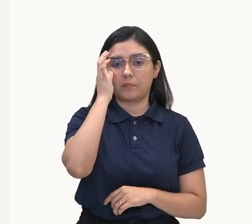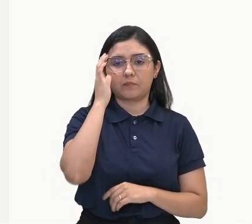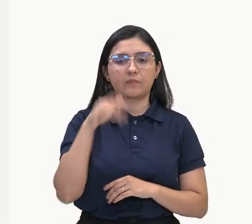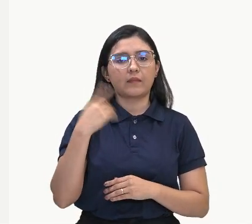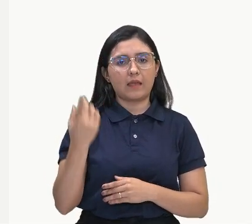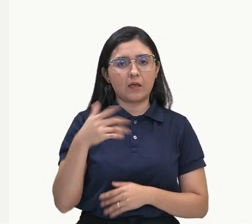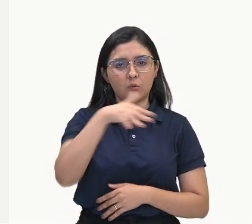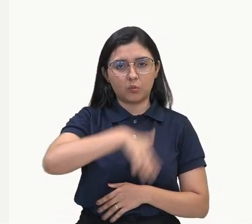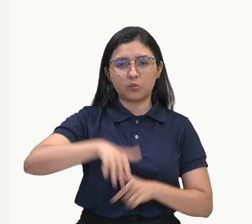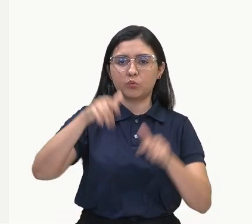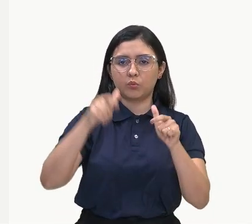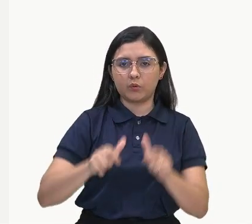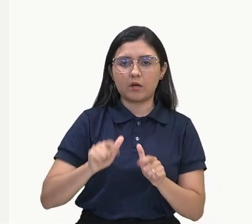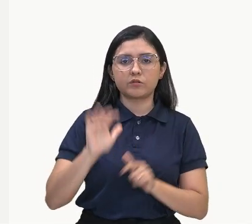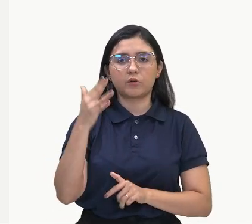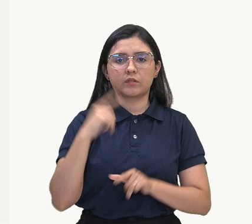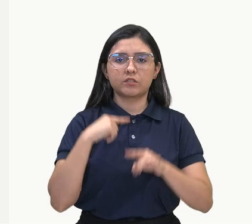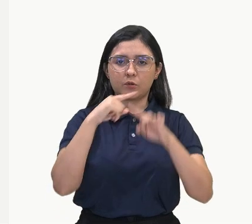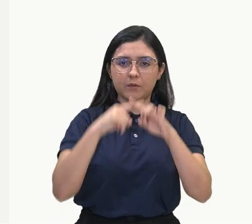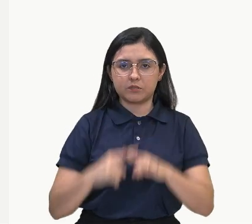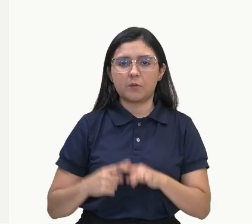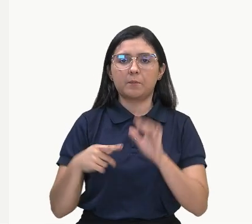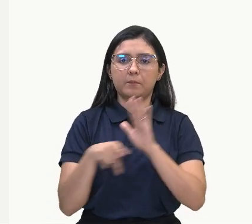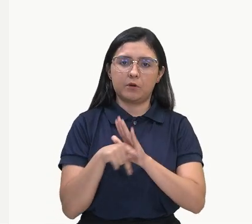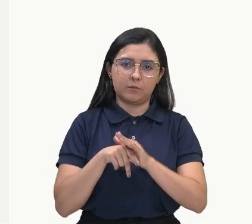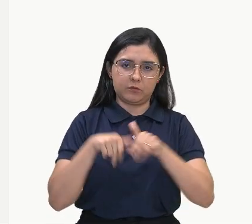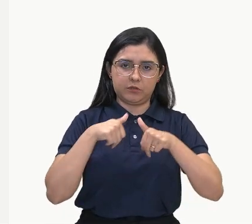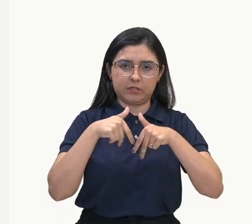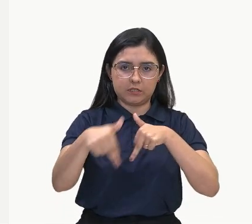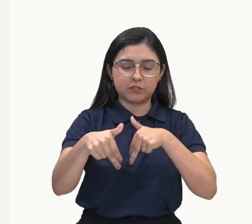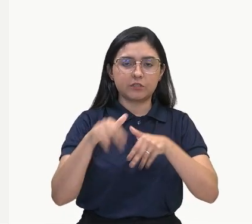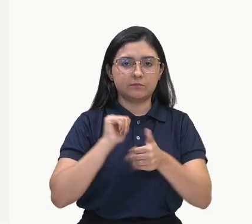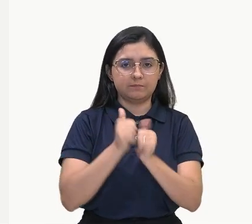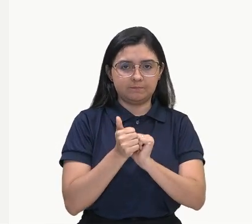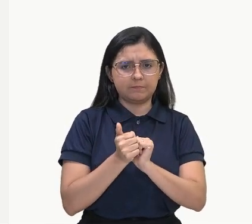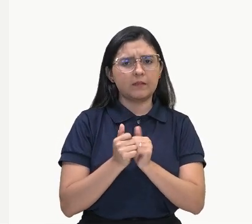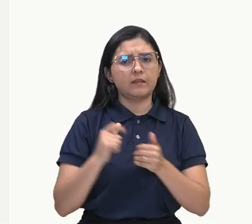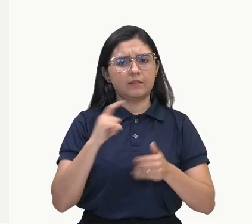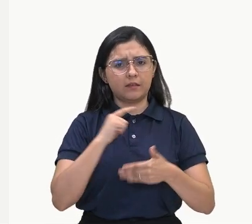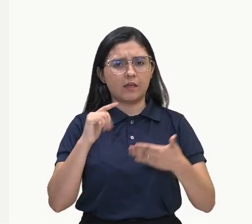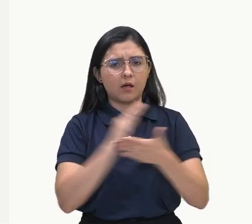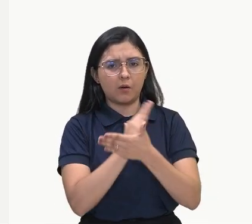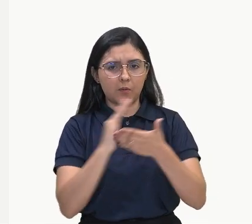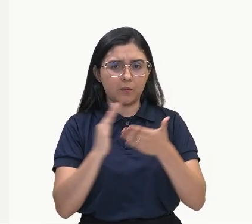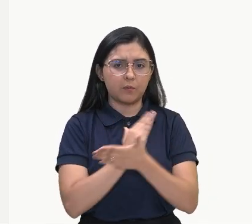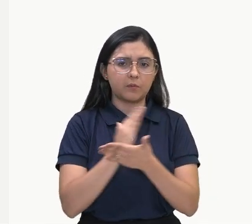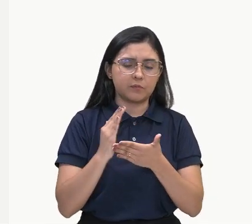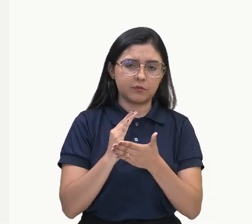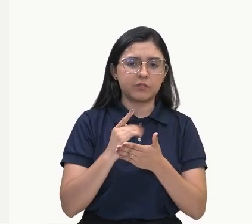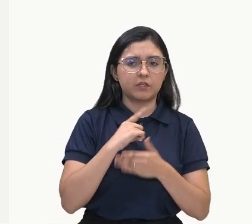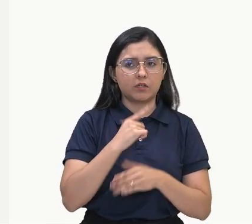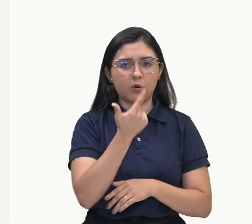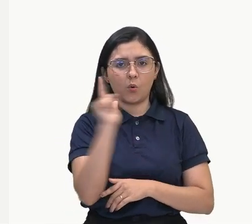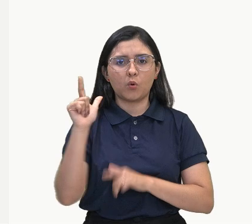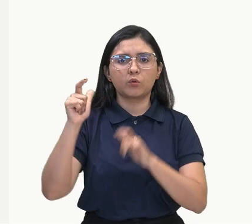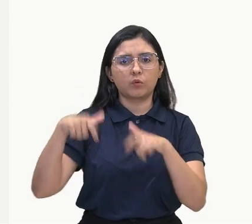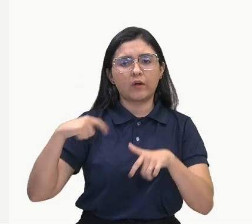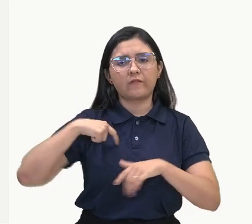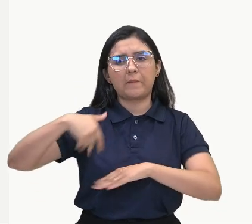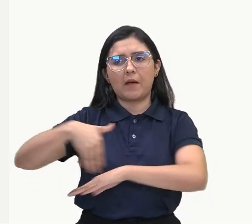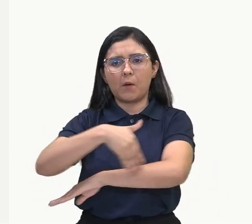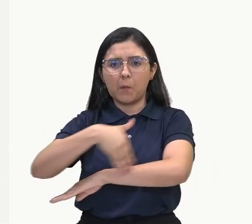a pista onde acontecem as provas do atletismo. Lembrando que nós temos algumas provas que saem desse ambiente, né? Vão para a